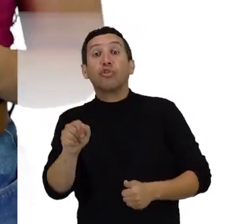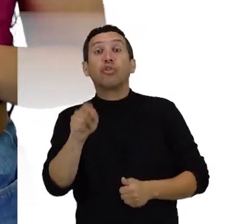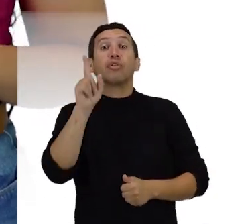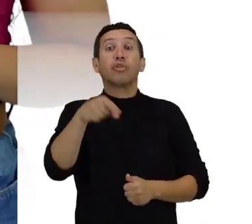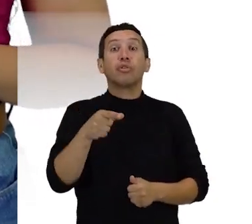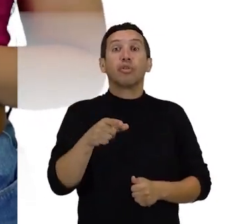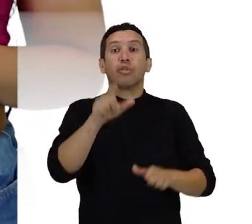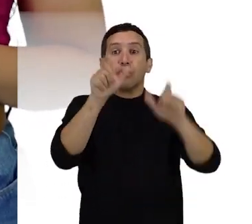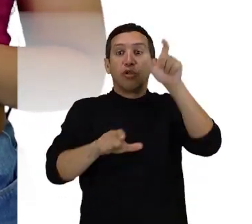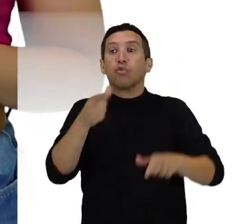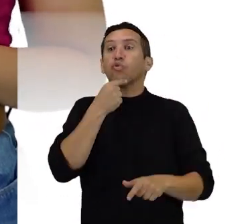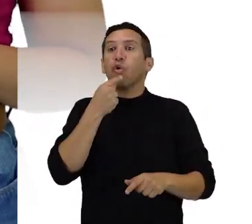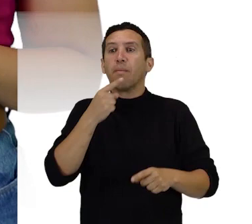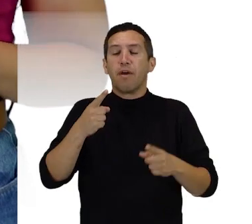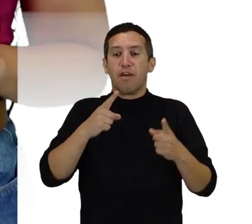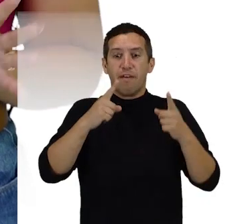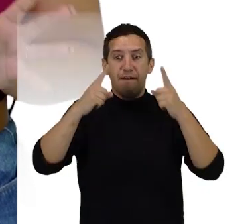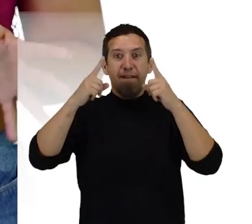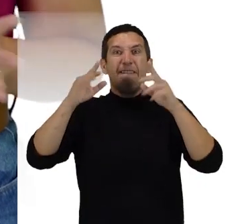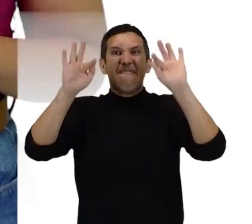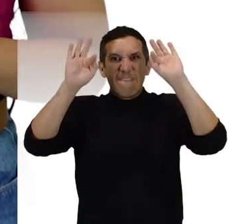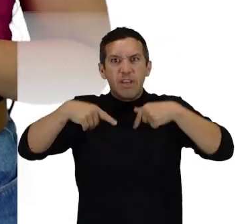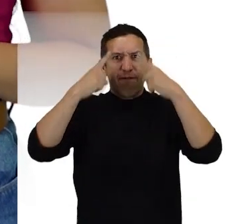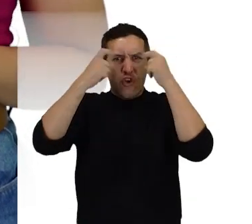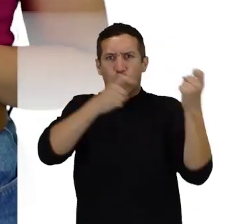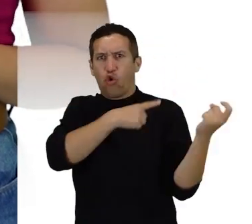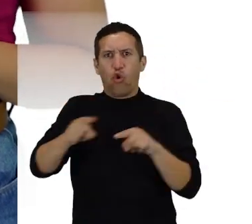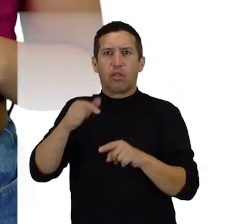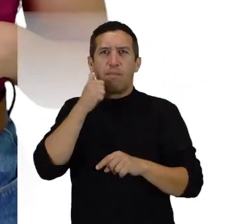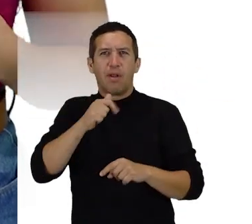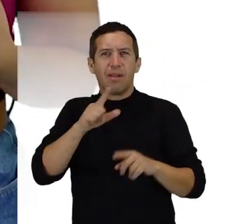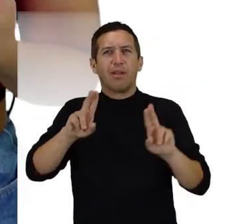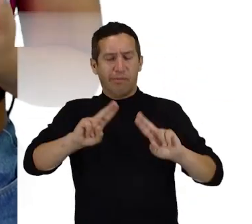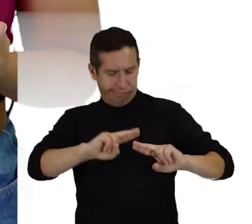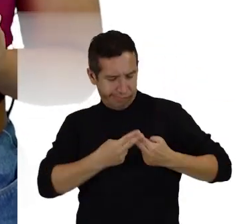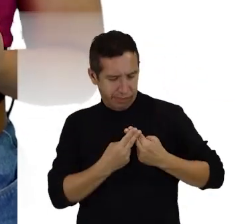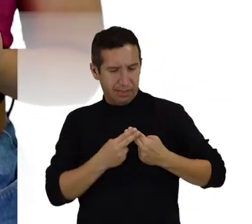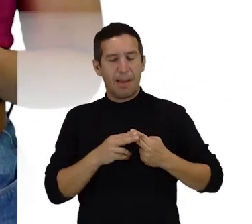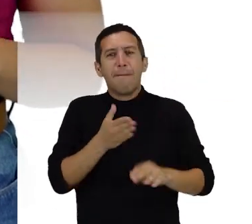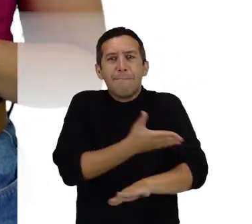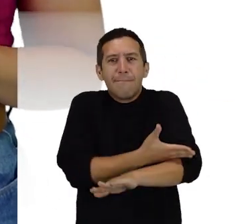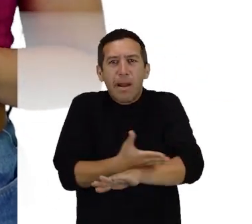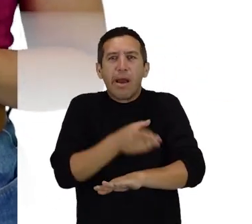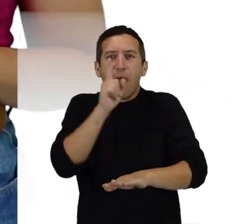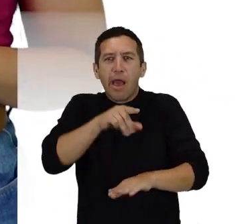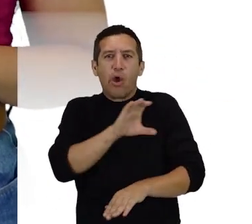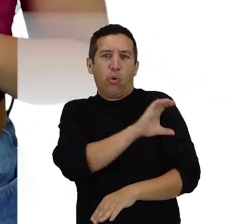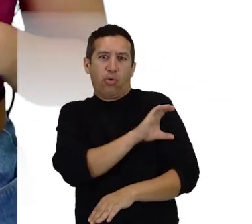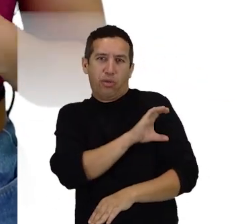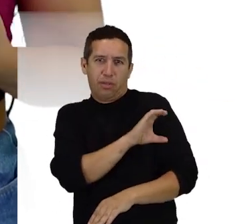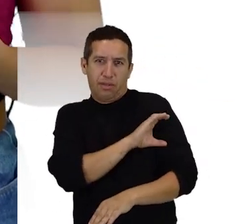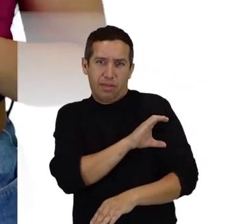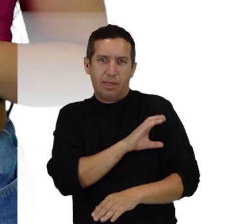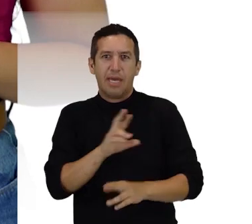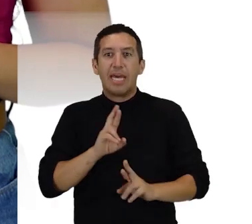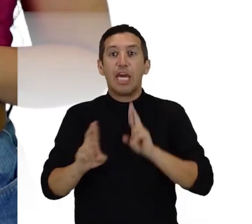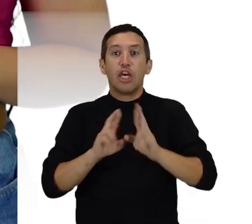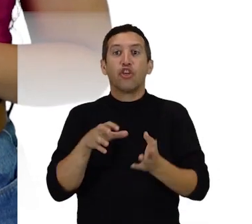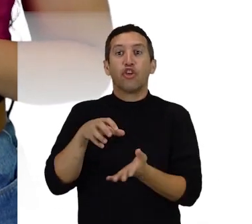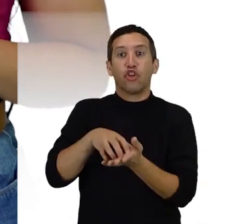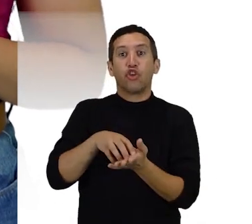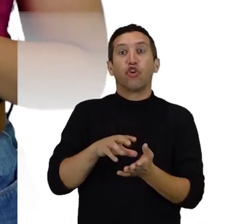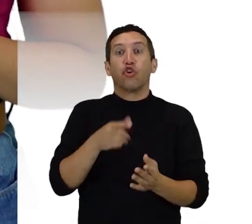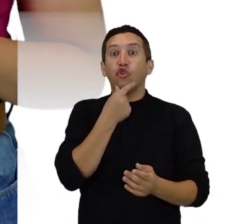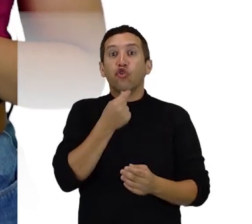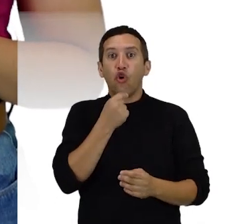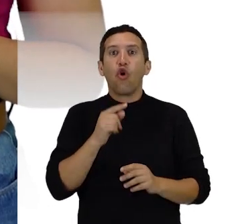Dia Nacional de Mobilização dos Homens pelo fim da violência contra a mulher. A campanha do Laço Branco, símbolo da causa, é coordenada pela Rede